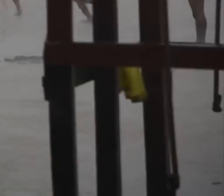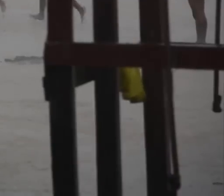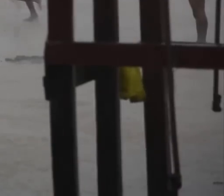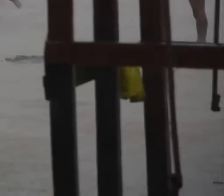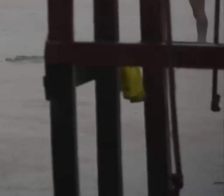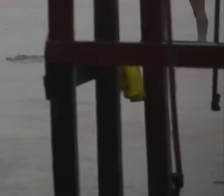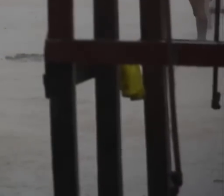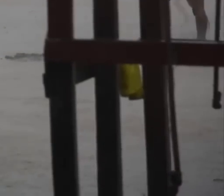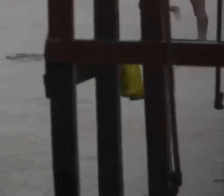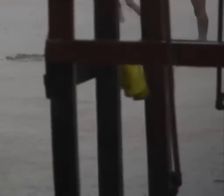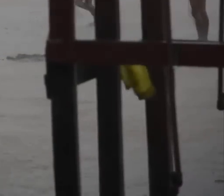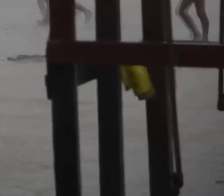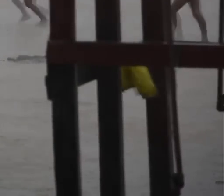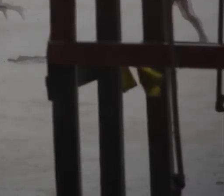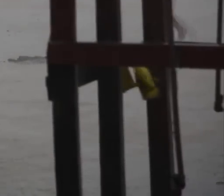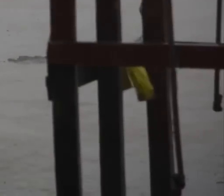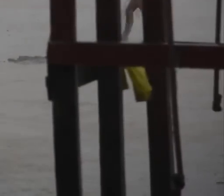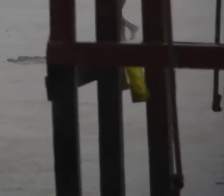ali. Então,